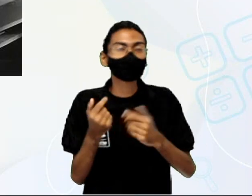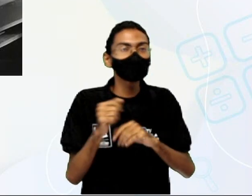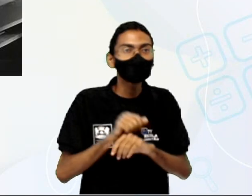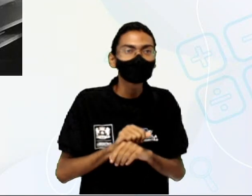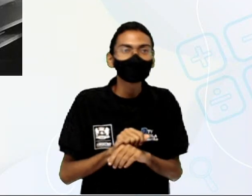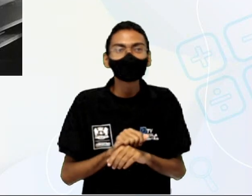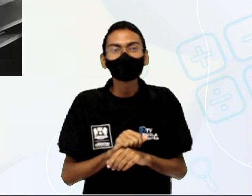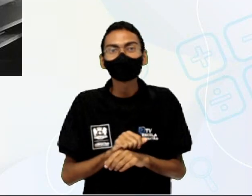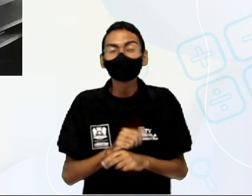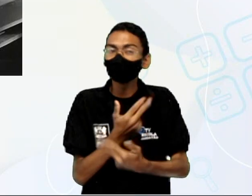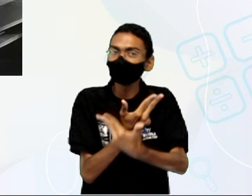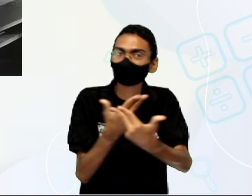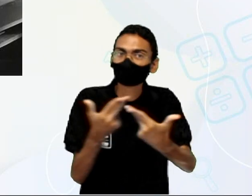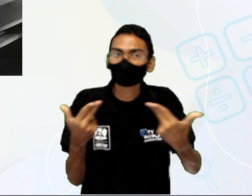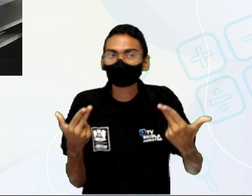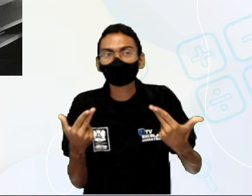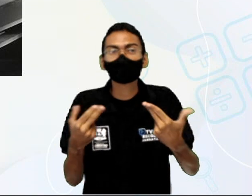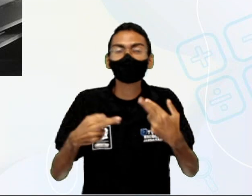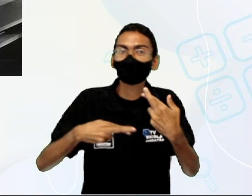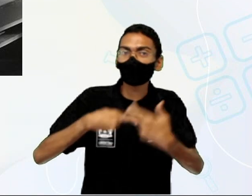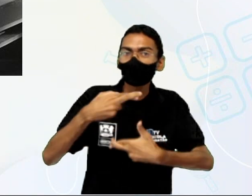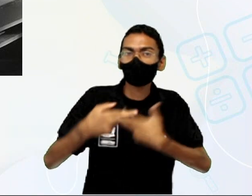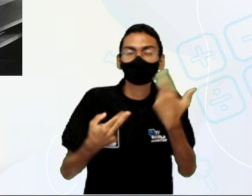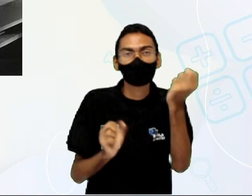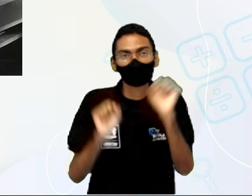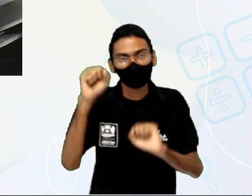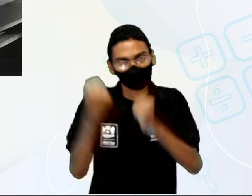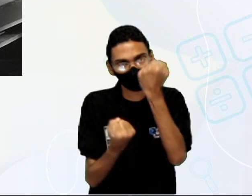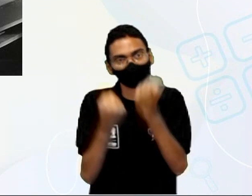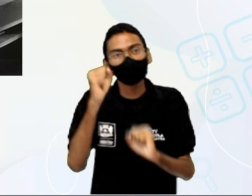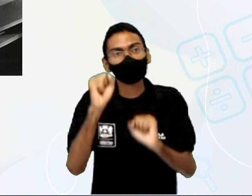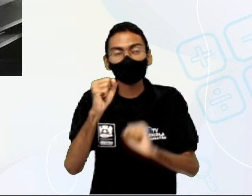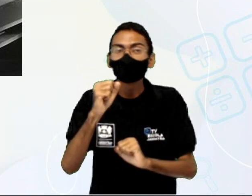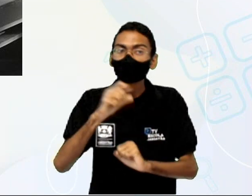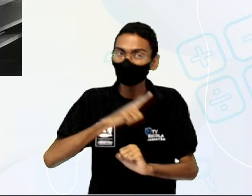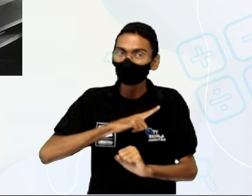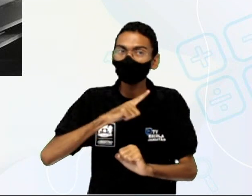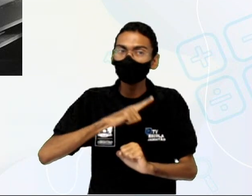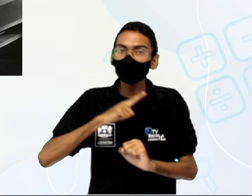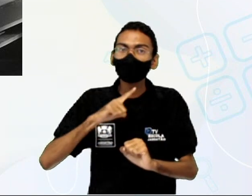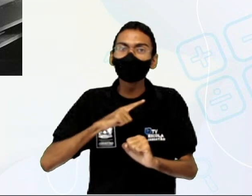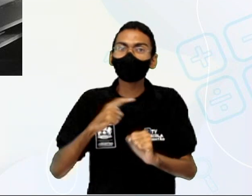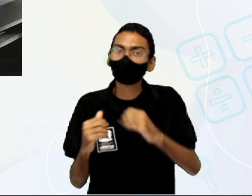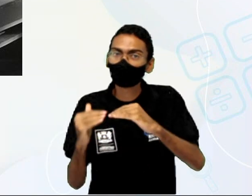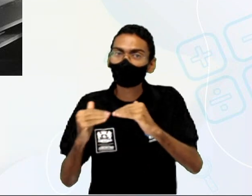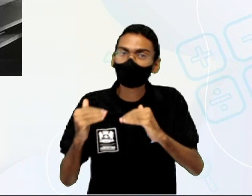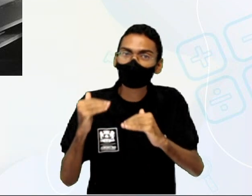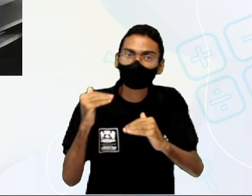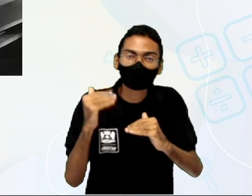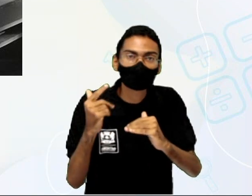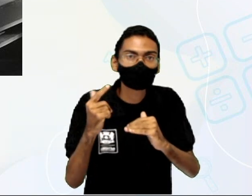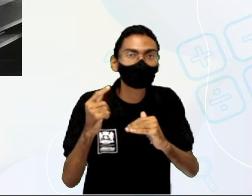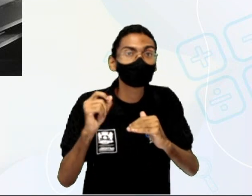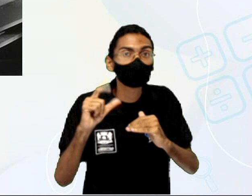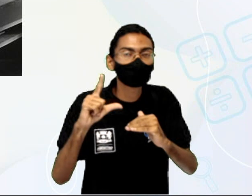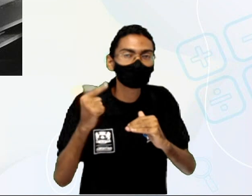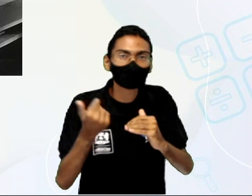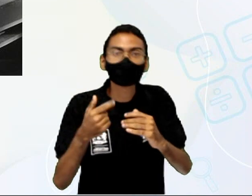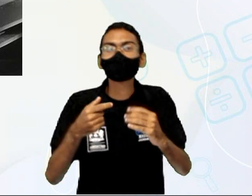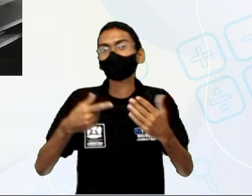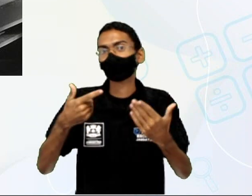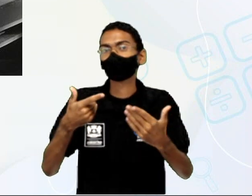Diversas foram as consequências da Revolução Industrial. Houve aumento da produtividade, mudança nas relações de